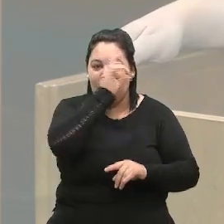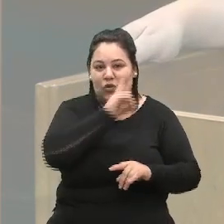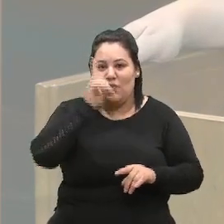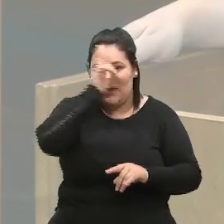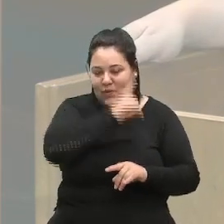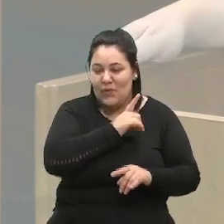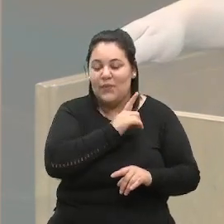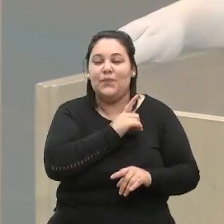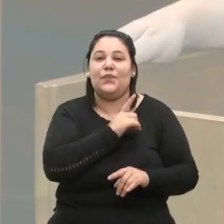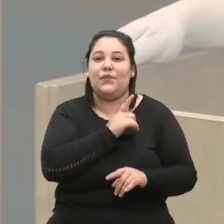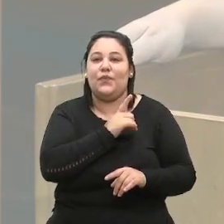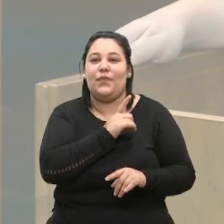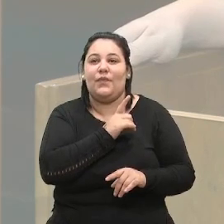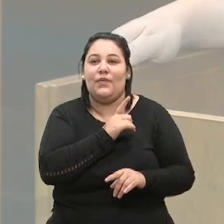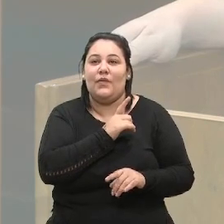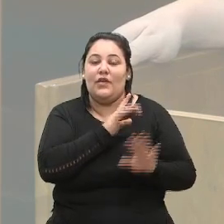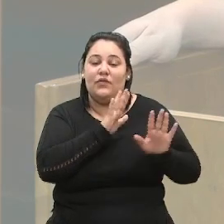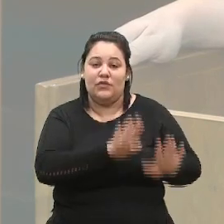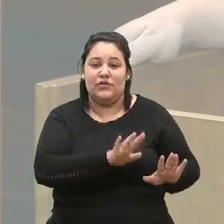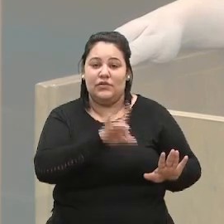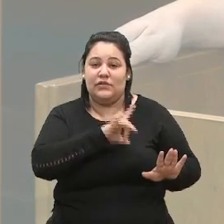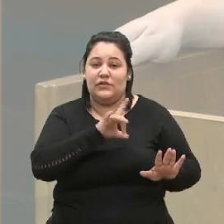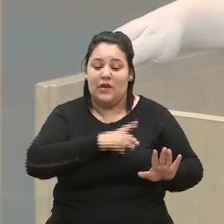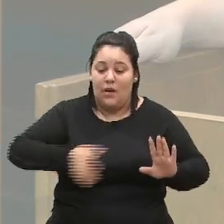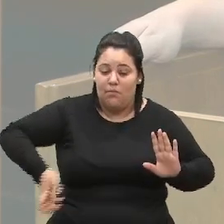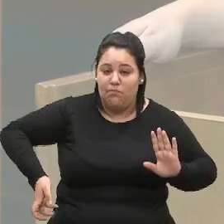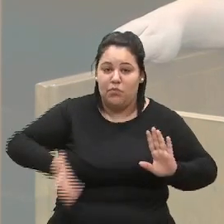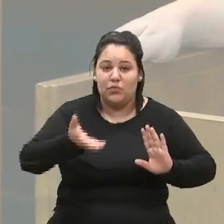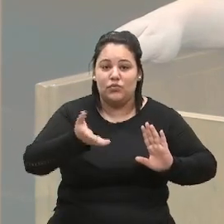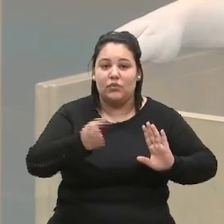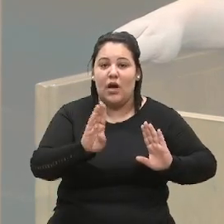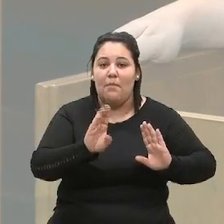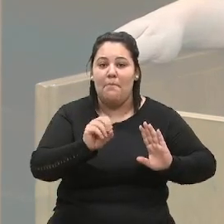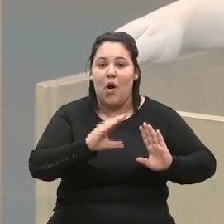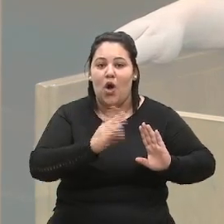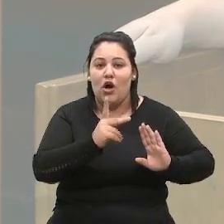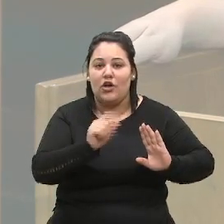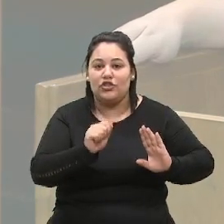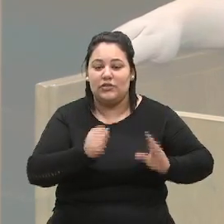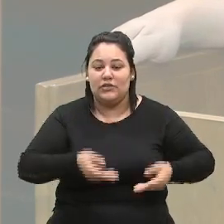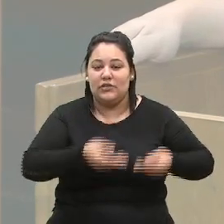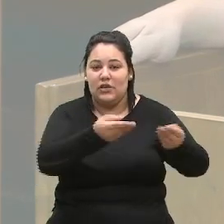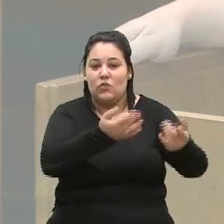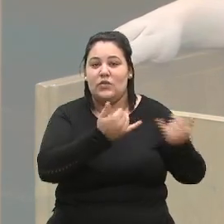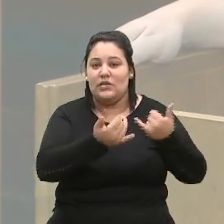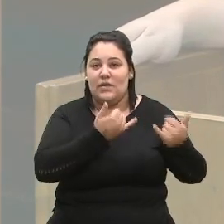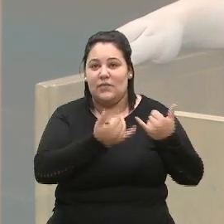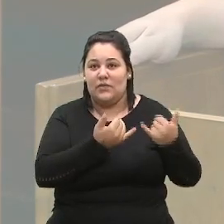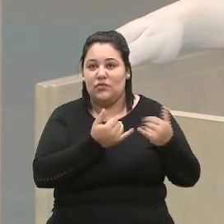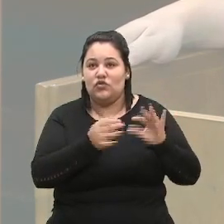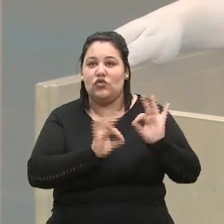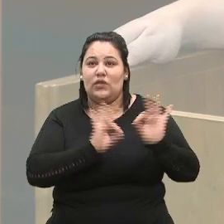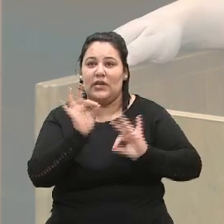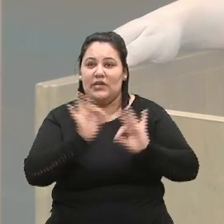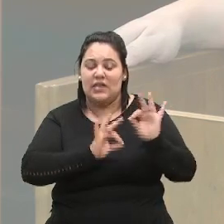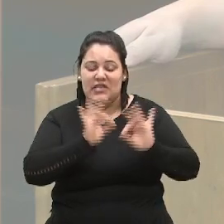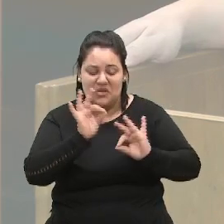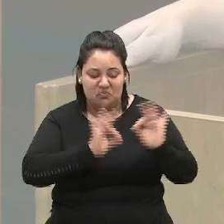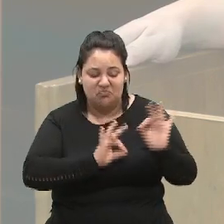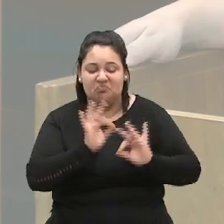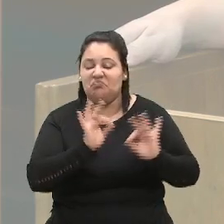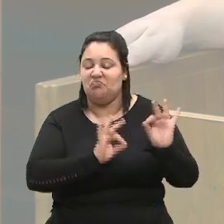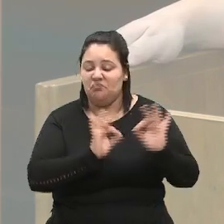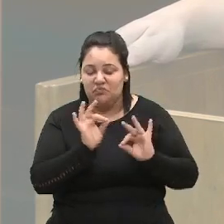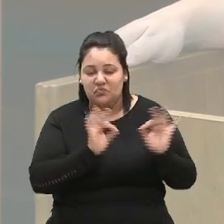Festa Uva, aonde a bocha deu um exemplo. Um exemplo de organização, um